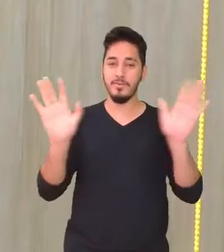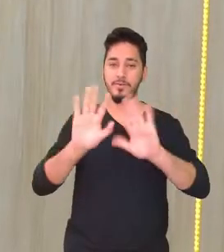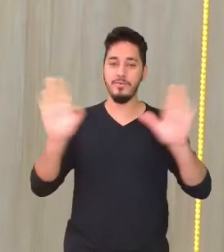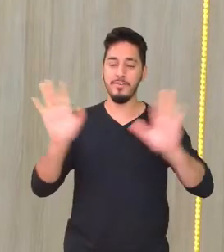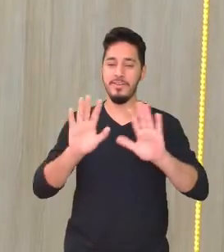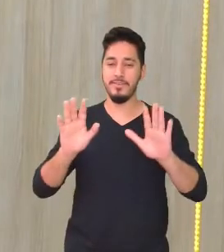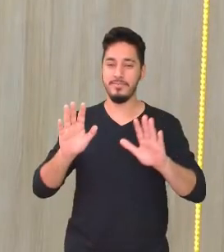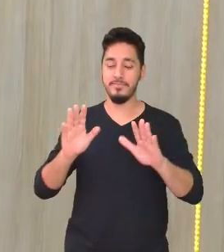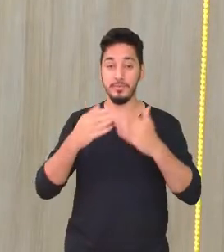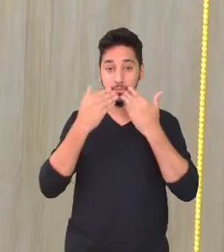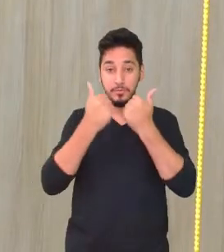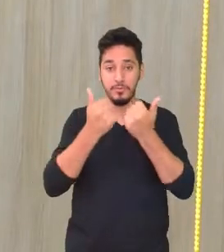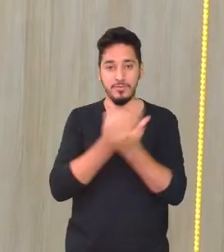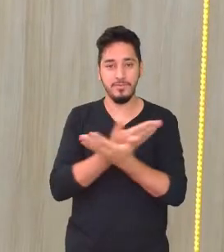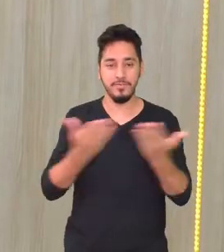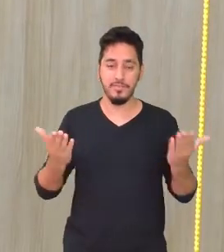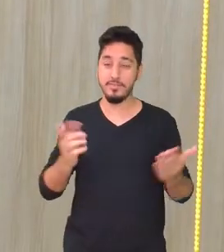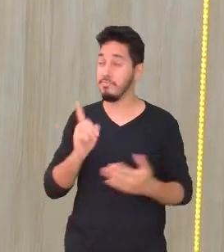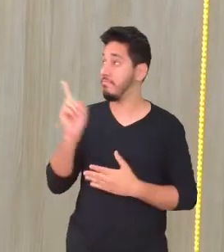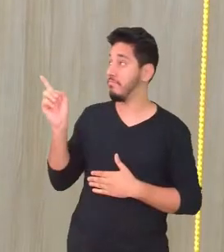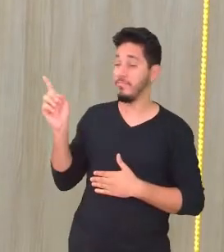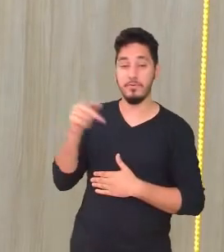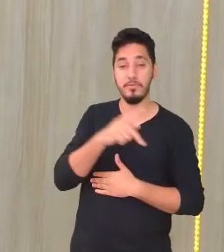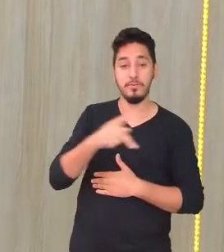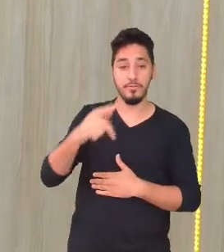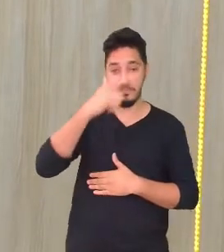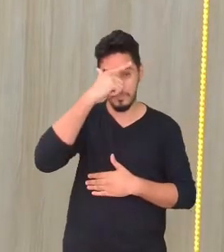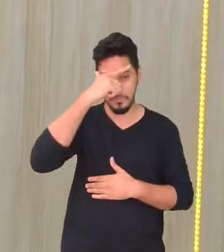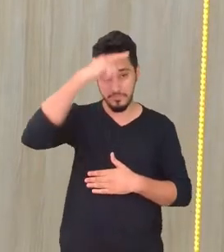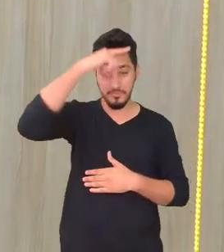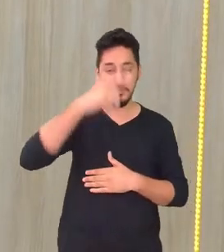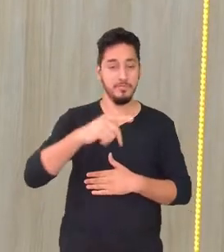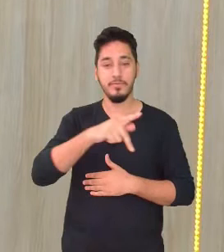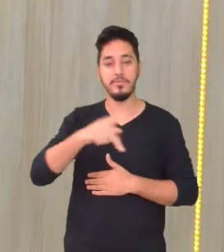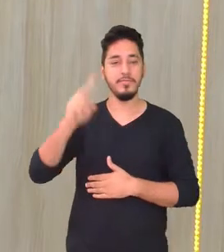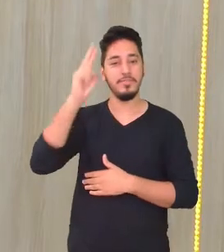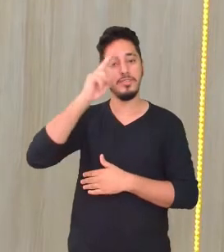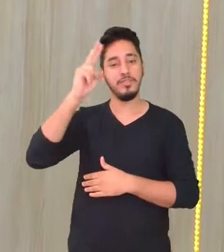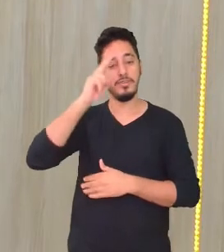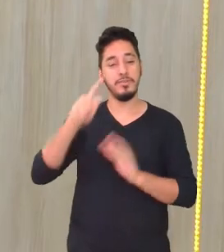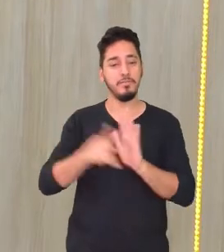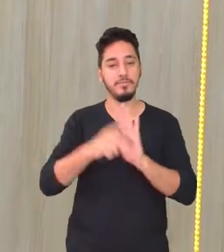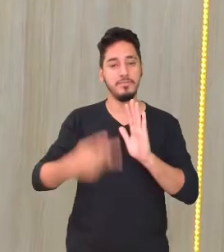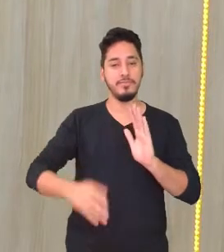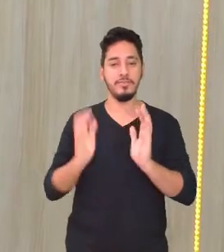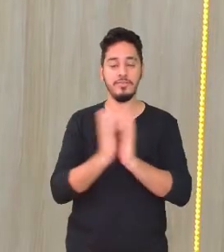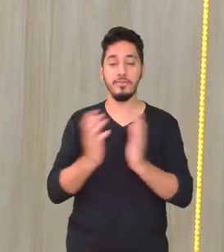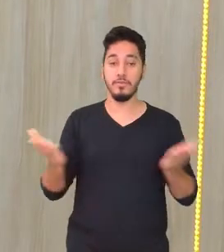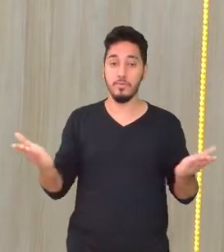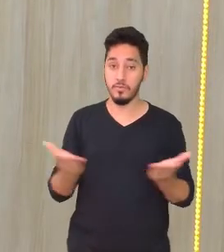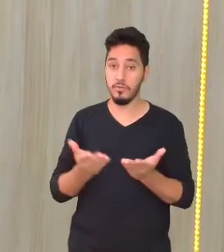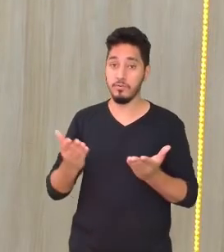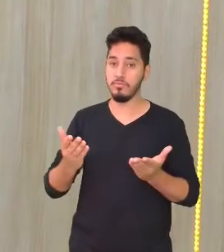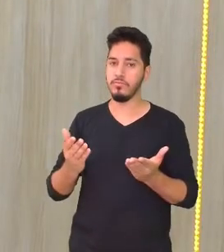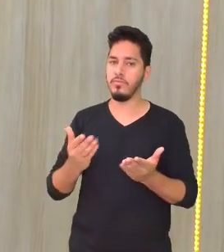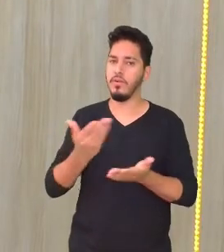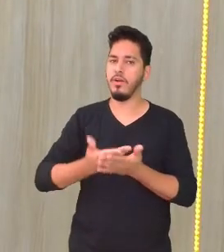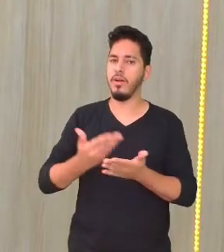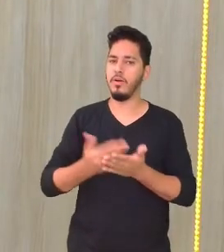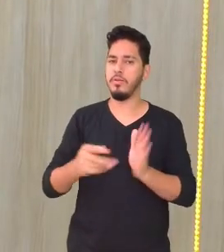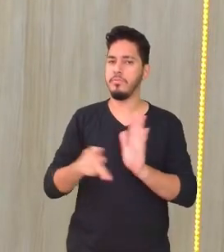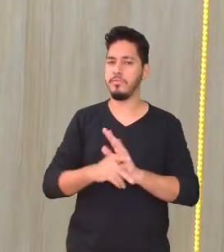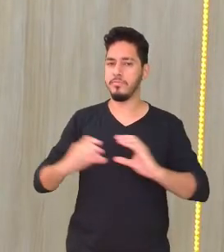Olá pessoal, tudo bom com vocês? Eu sou o professor Luciano Júnior, professor de História do Recife. Nós vamos para mais uma aula do